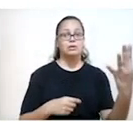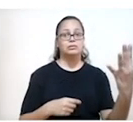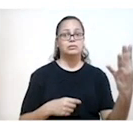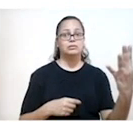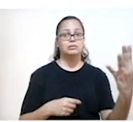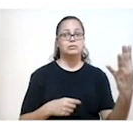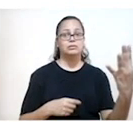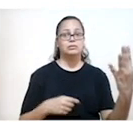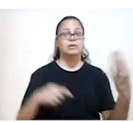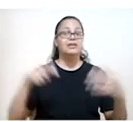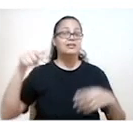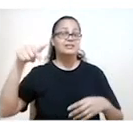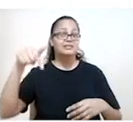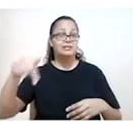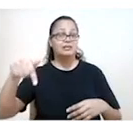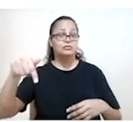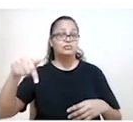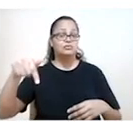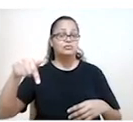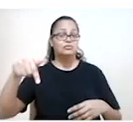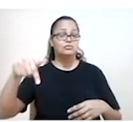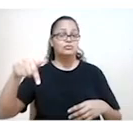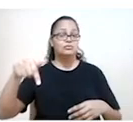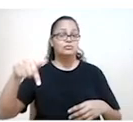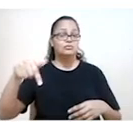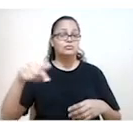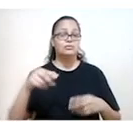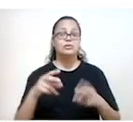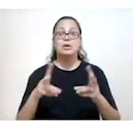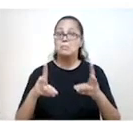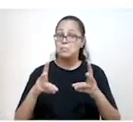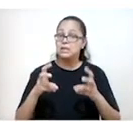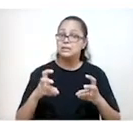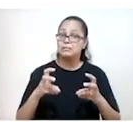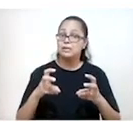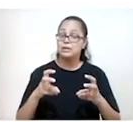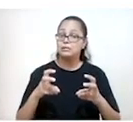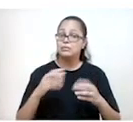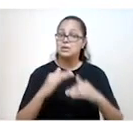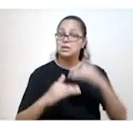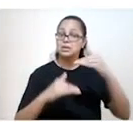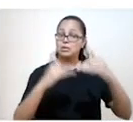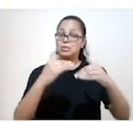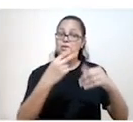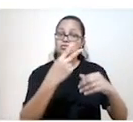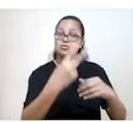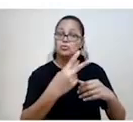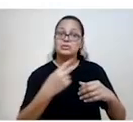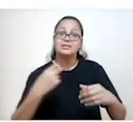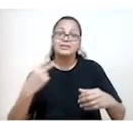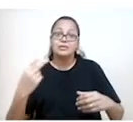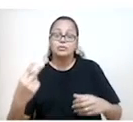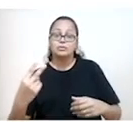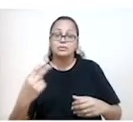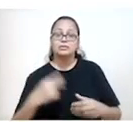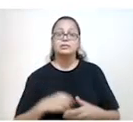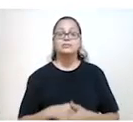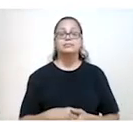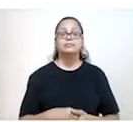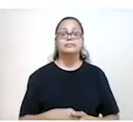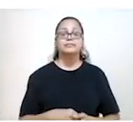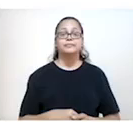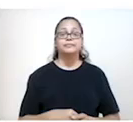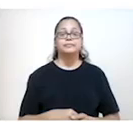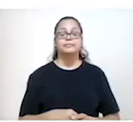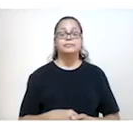daqui, tem 7 elementos. Então, nós já percebemos que está aumentando de 2 em 2, ó. 1, 3, 5 e 7. Está aumentando de 2